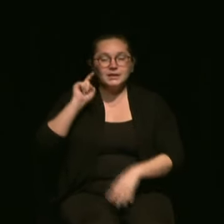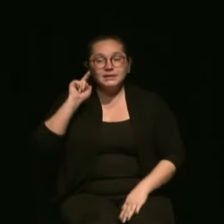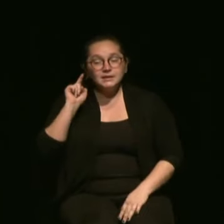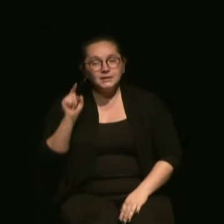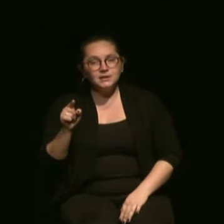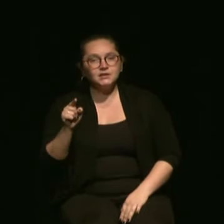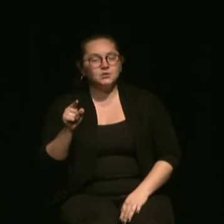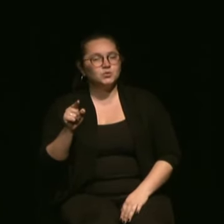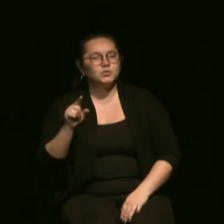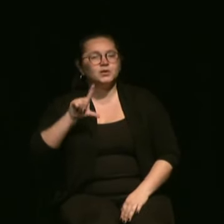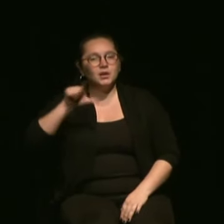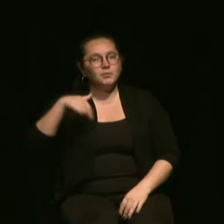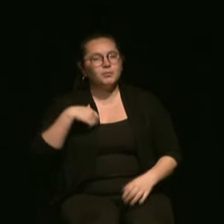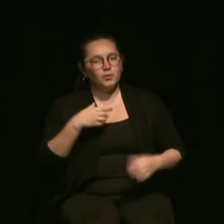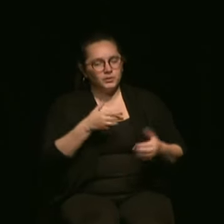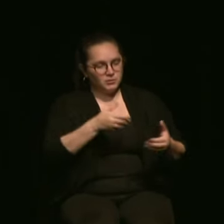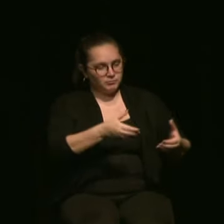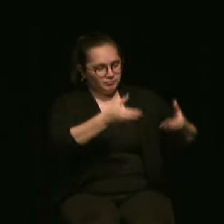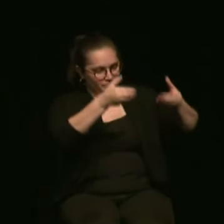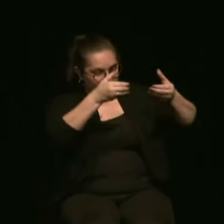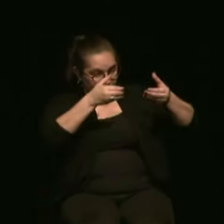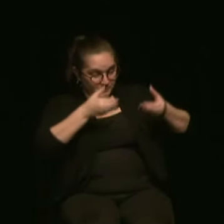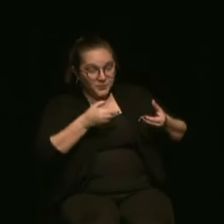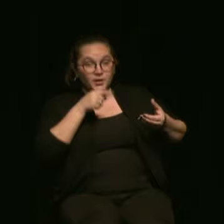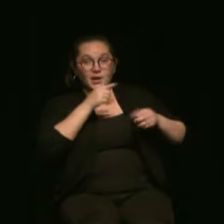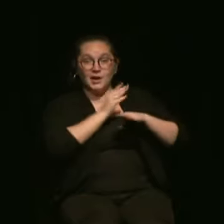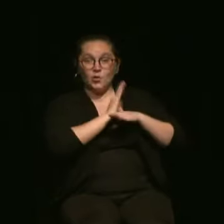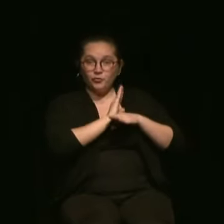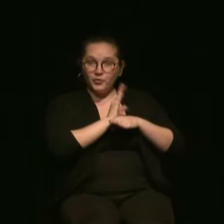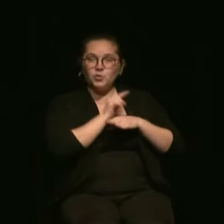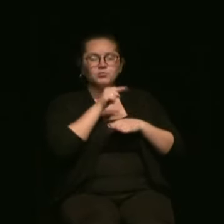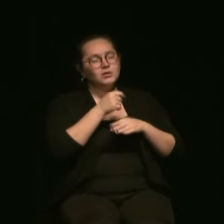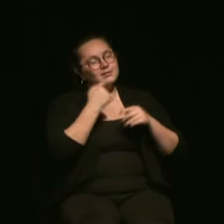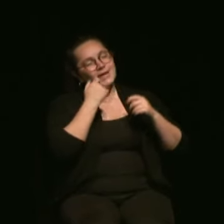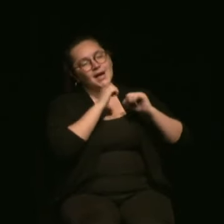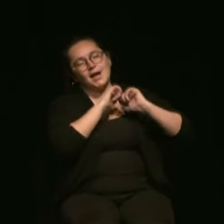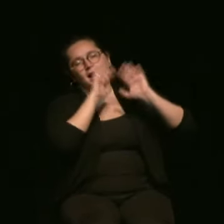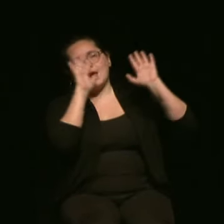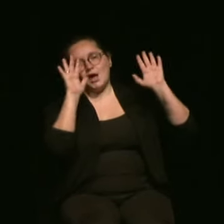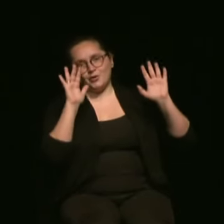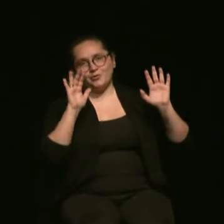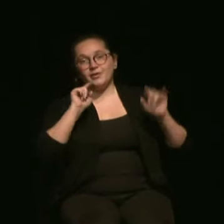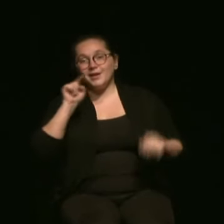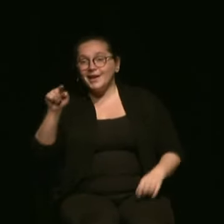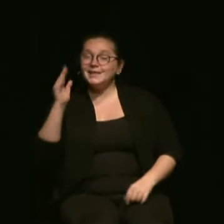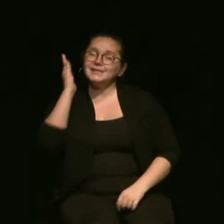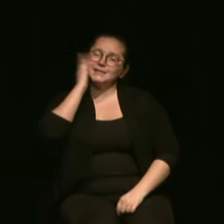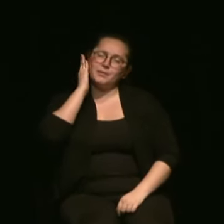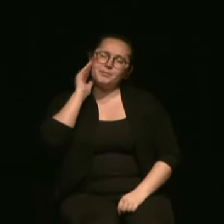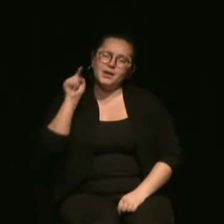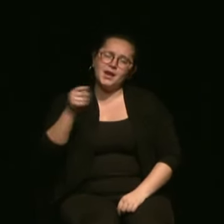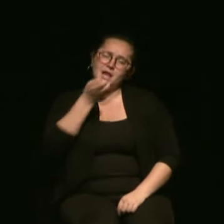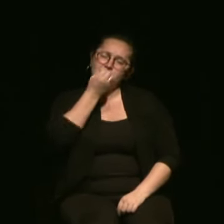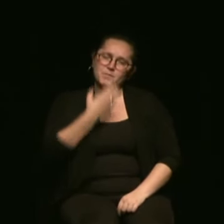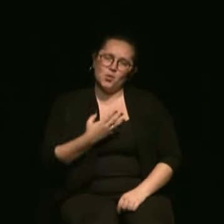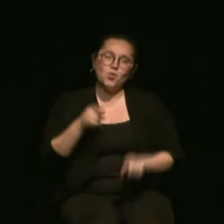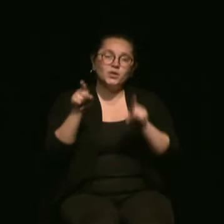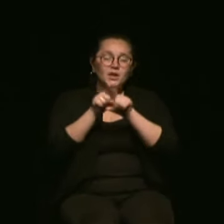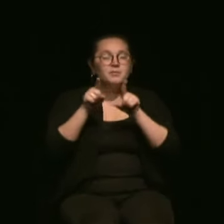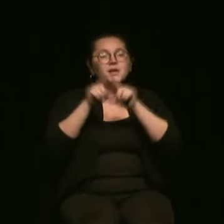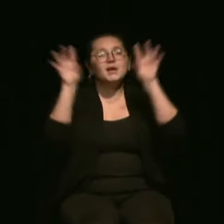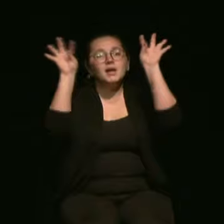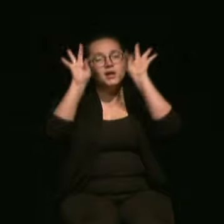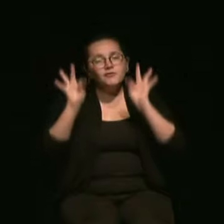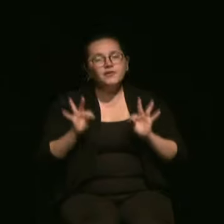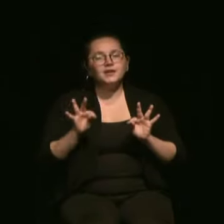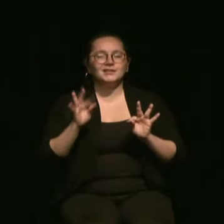Bruto do Últimas Conversas, é muito claro. Como ele sabia que ele era bom, e como ele era feliz em